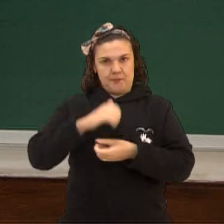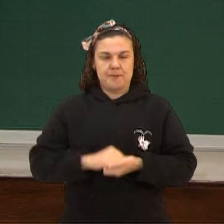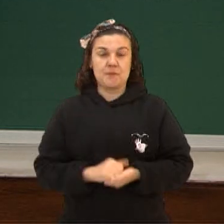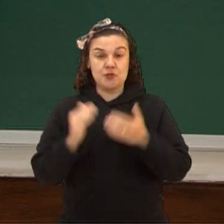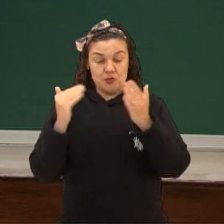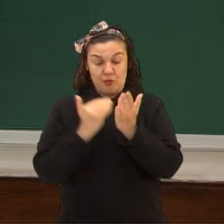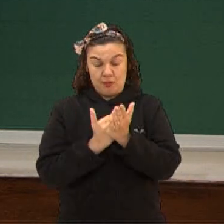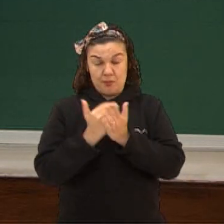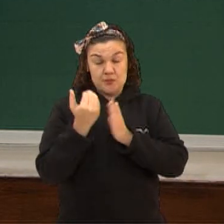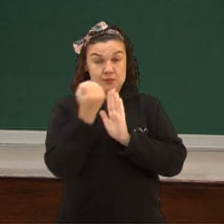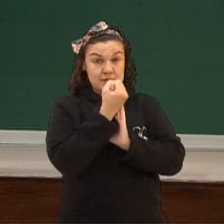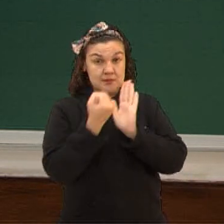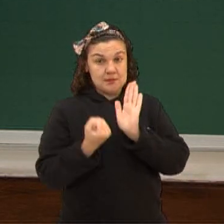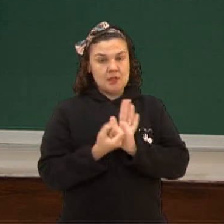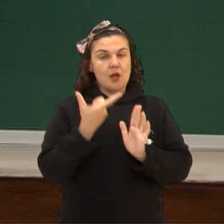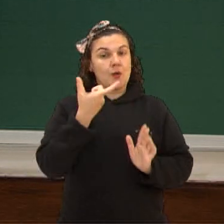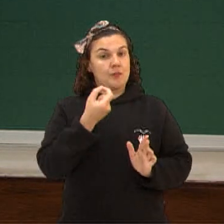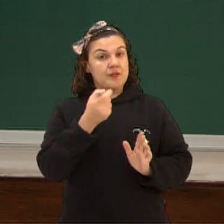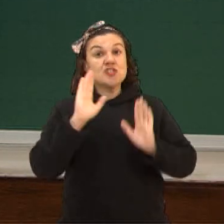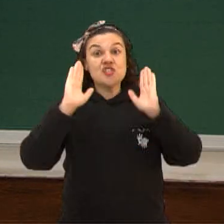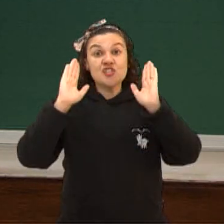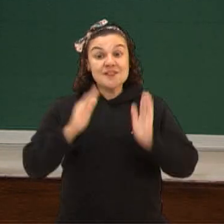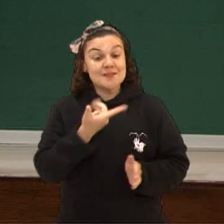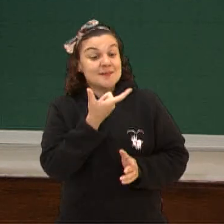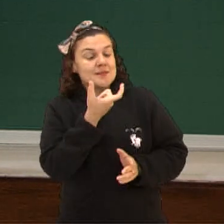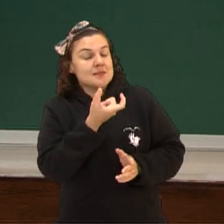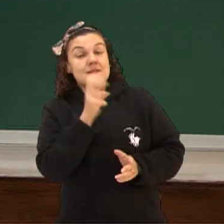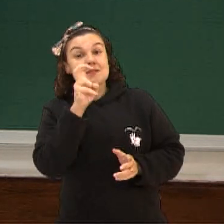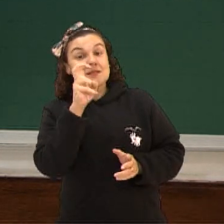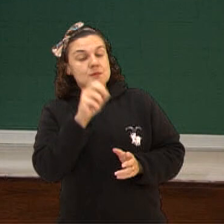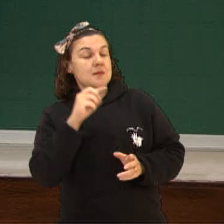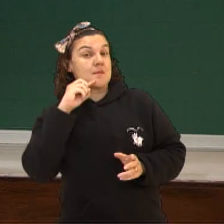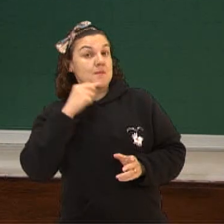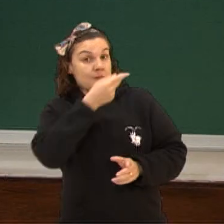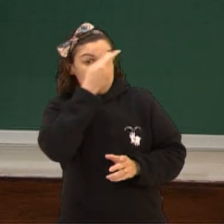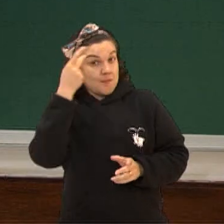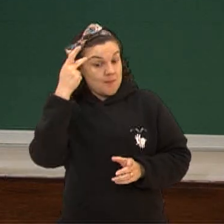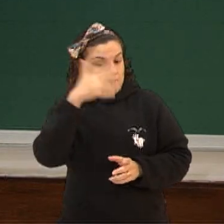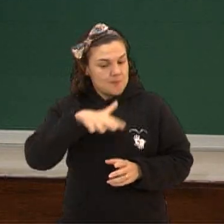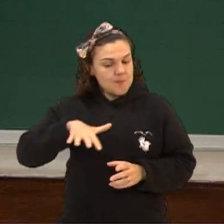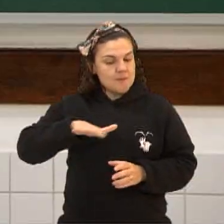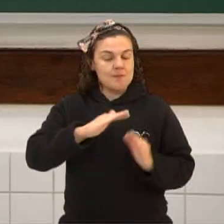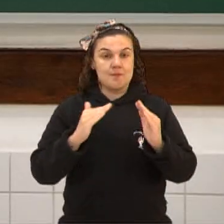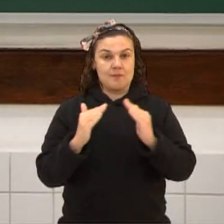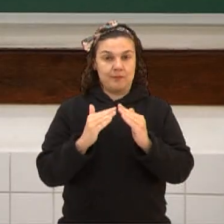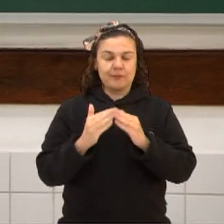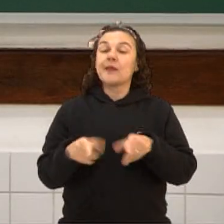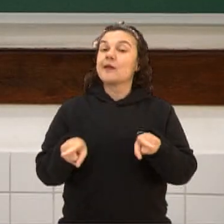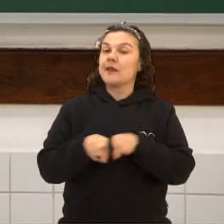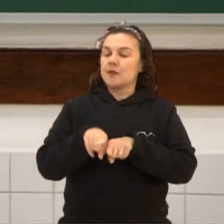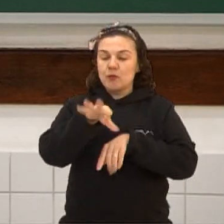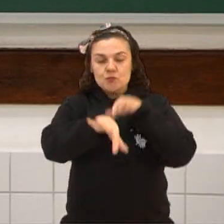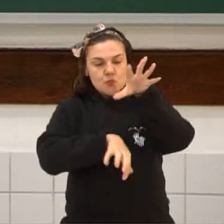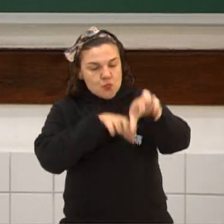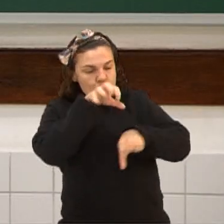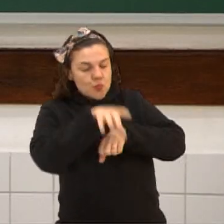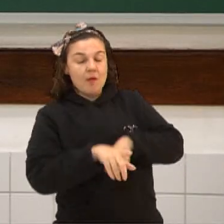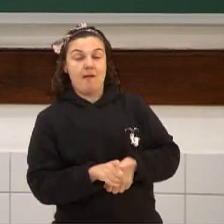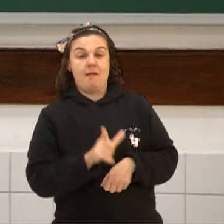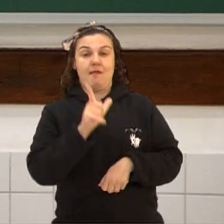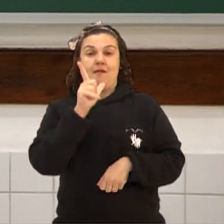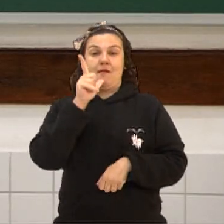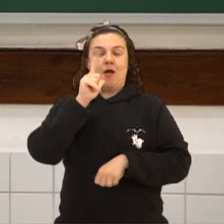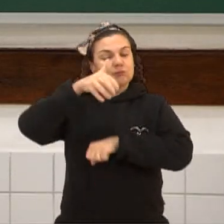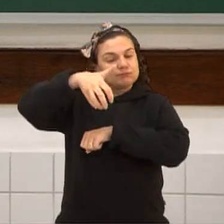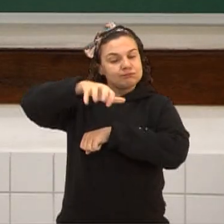século XX, já temos quase 50 mil pessoas habitando a cidade, e ainda se servindo dessas torneiras públicas. Além da